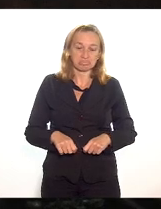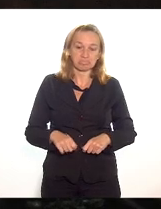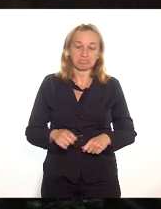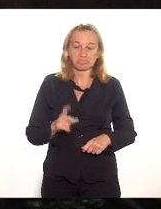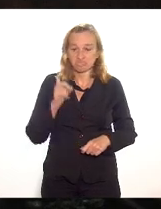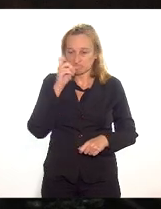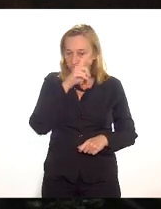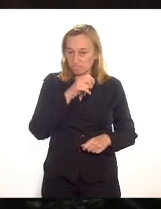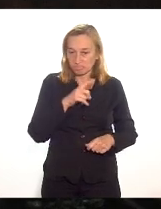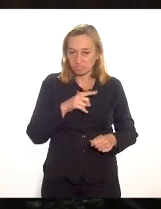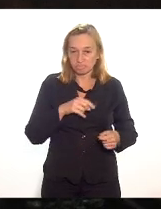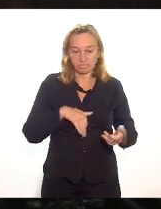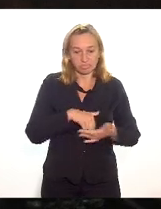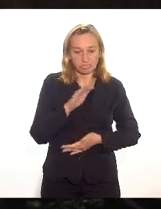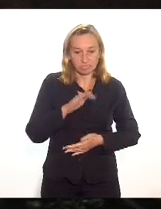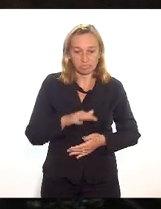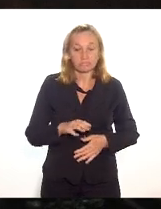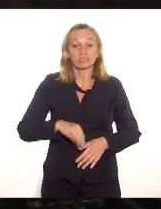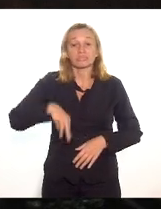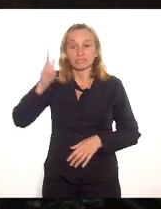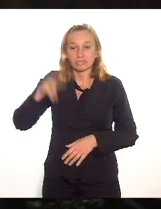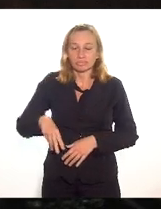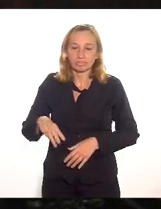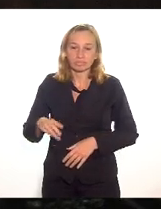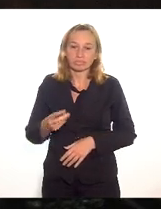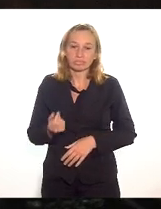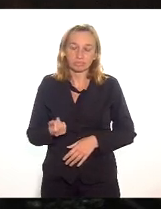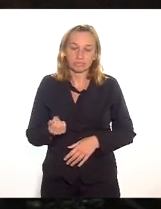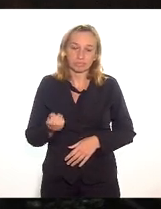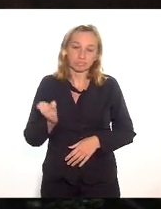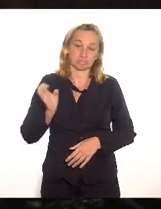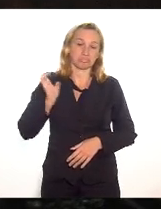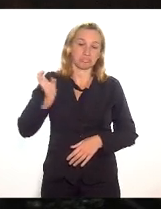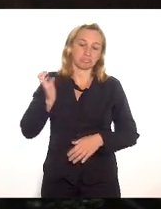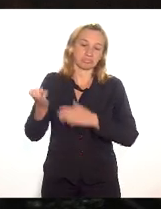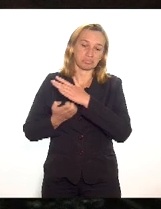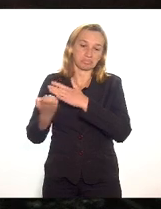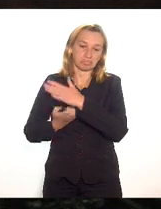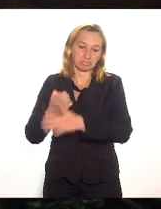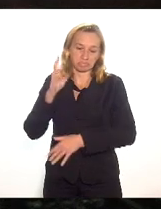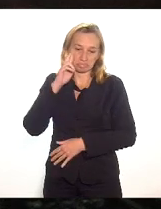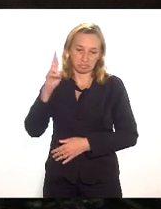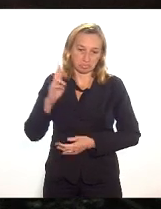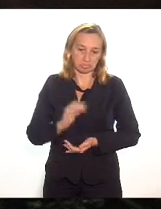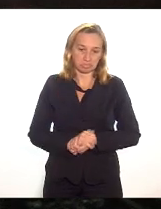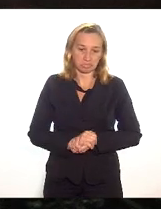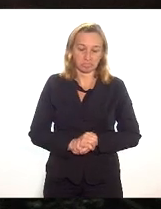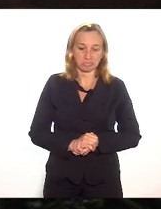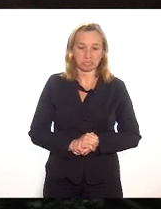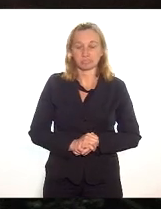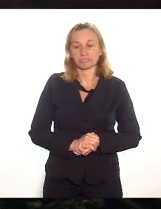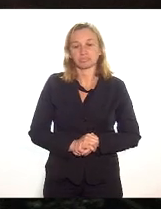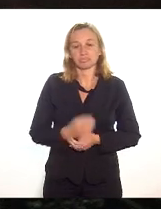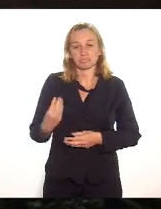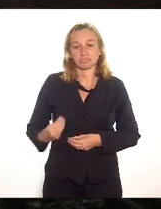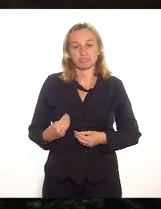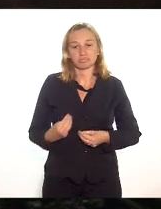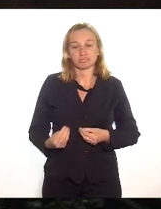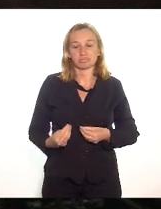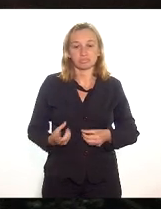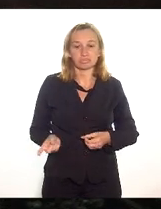que recebe bônus milionários e um salário extremamente alto sem entregar absolutamente nada de retorno à população.